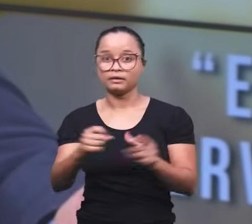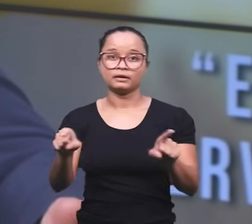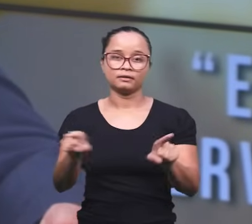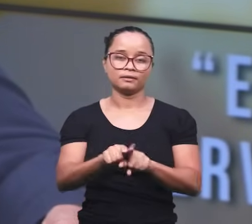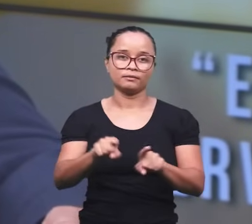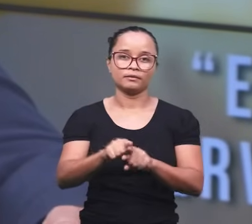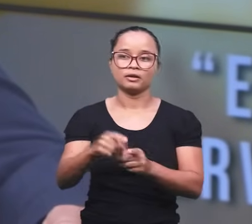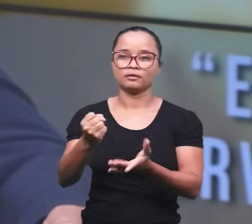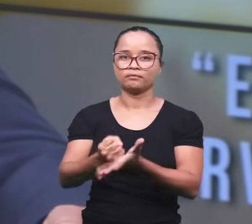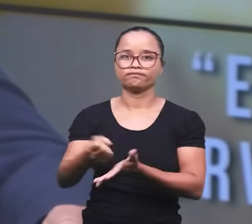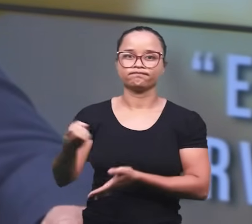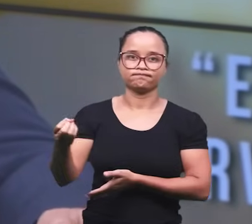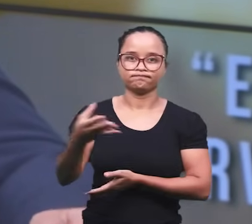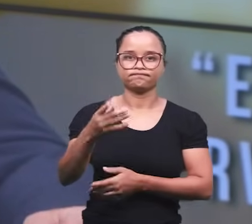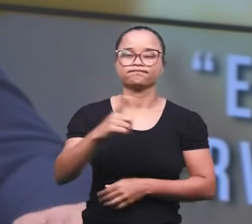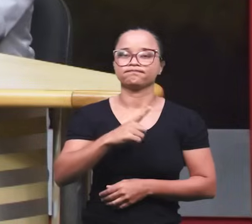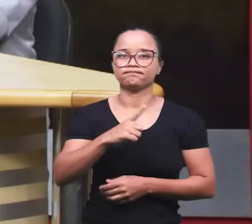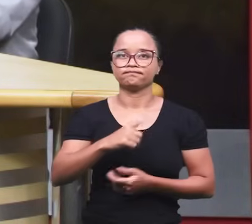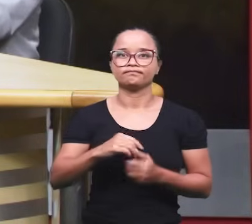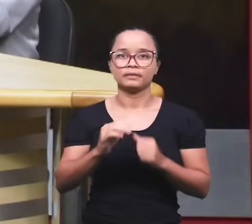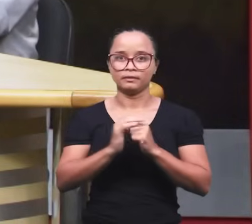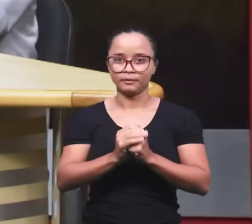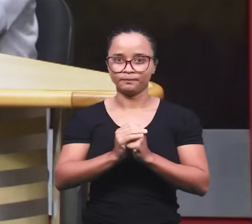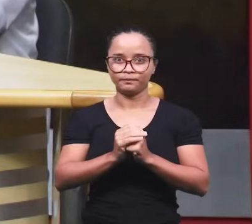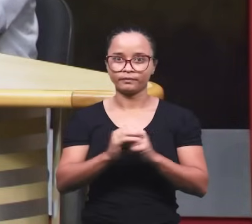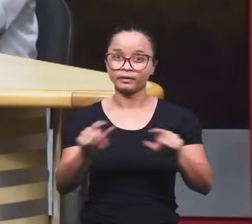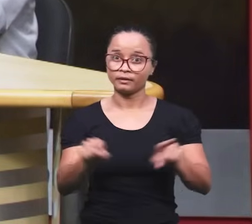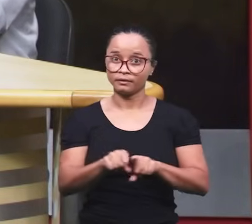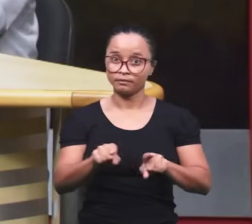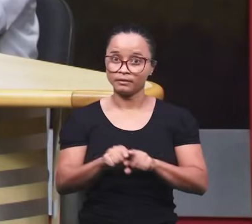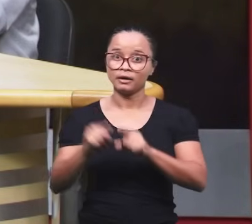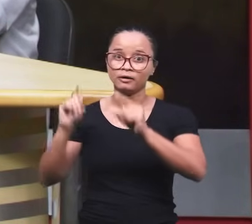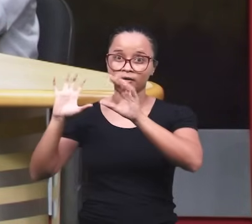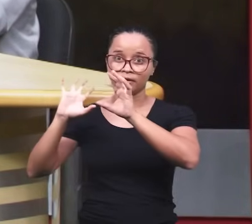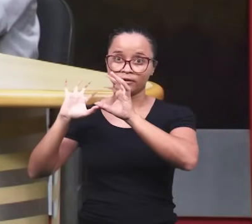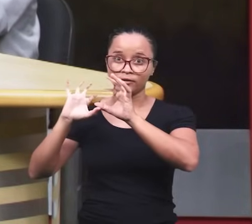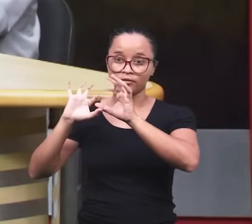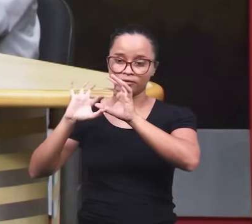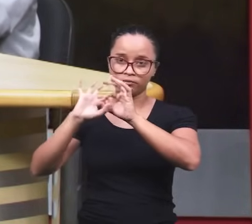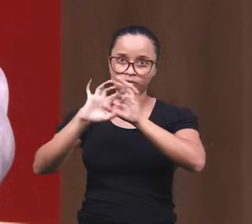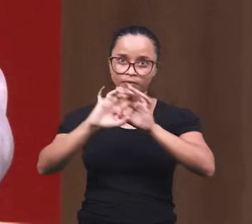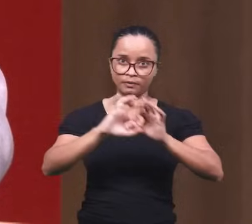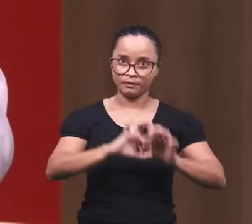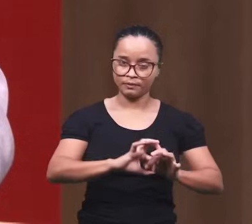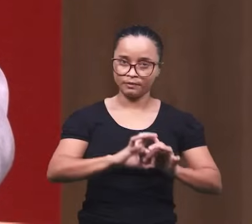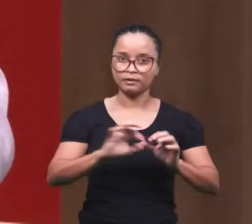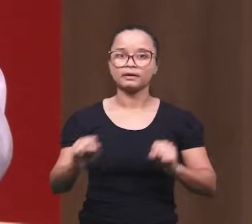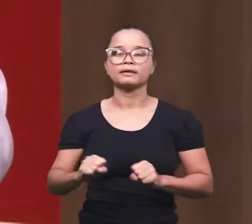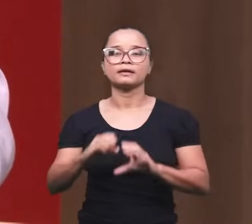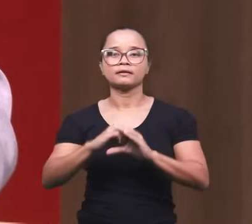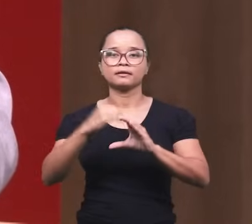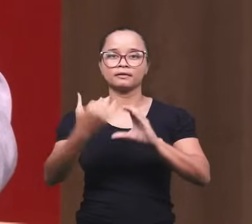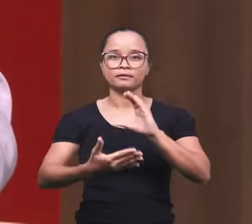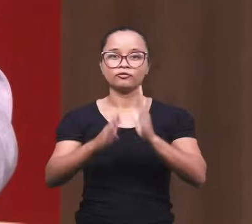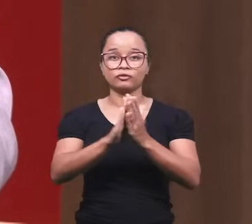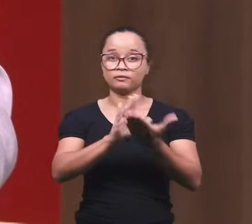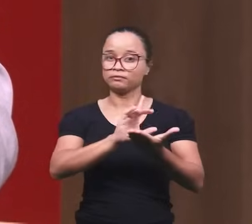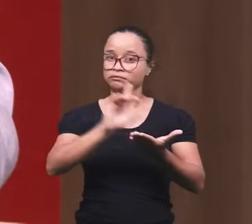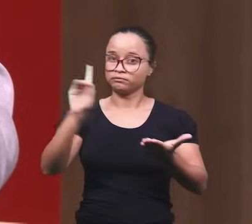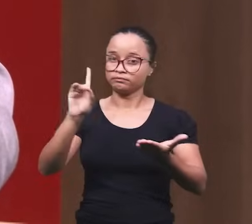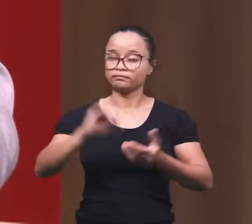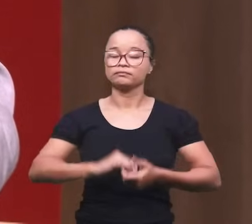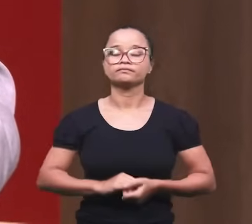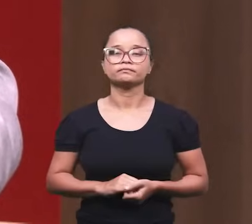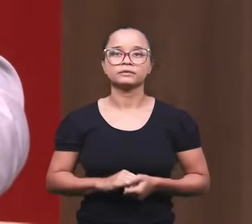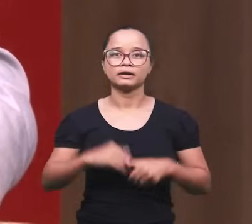quanto no Novo Testamento Amém ainda ainda contextualizando a o aspecto bíblico né